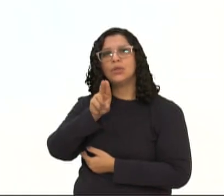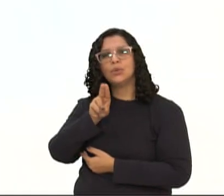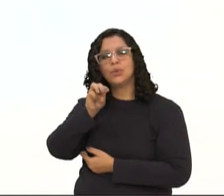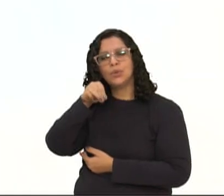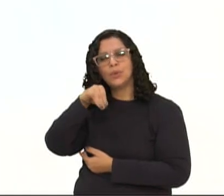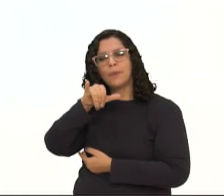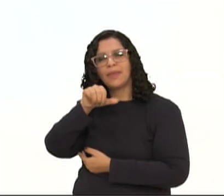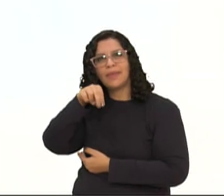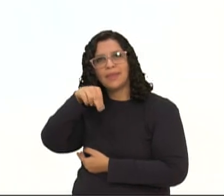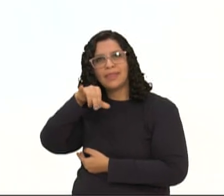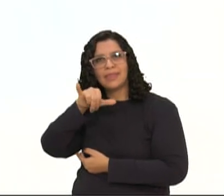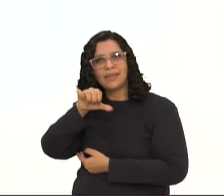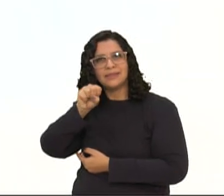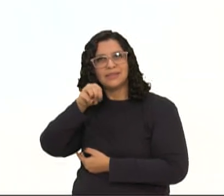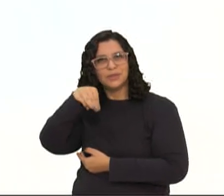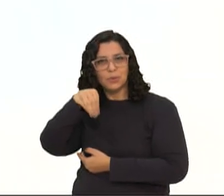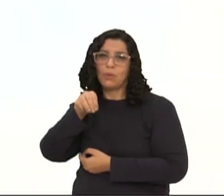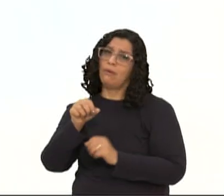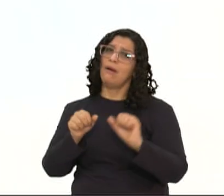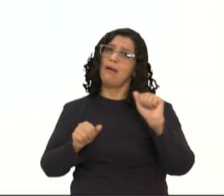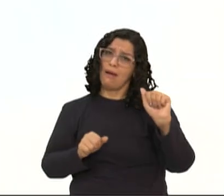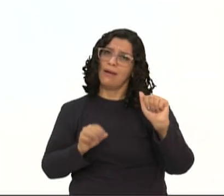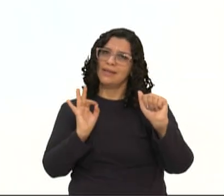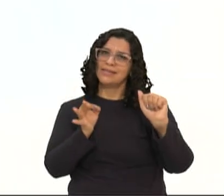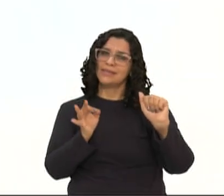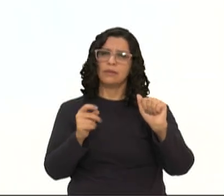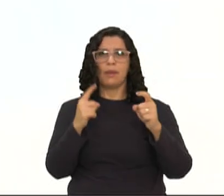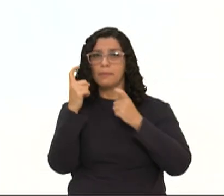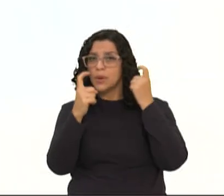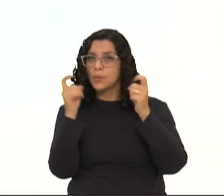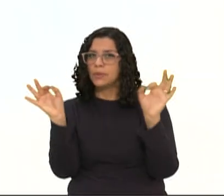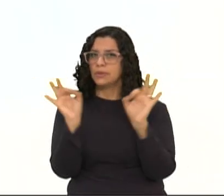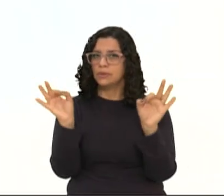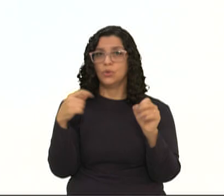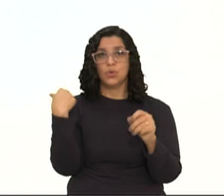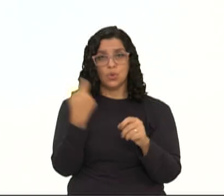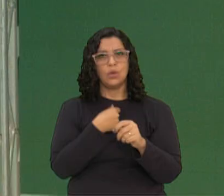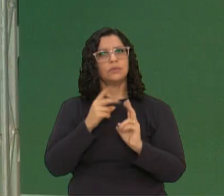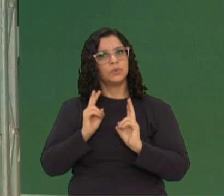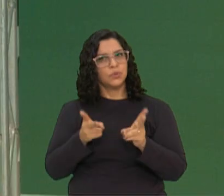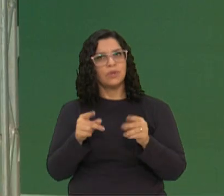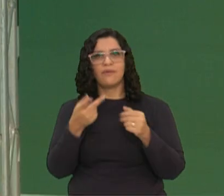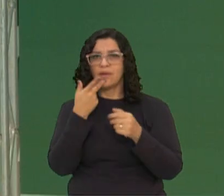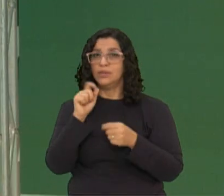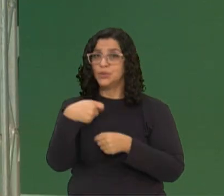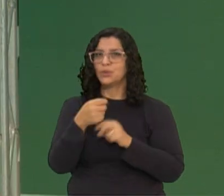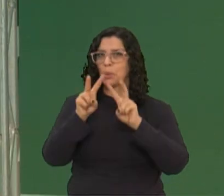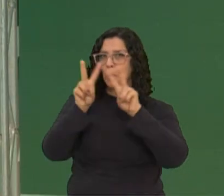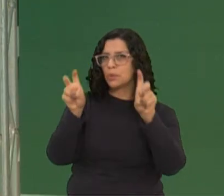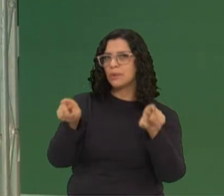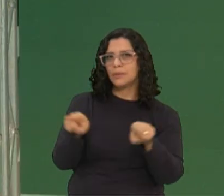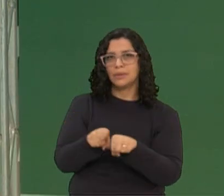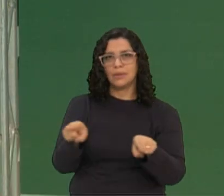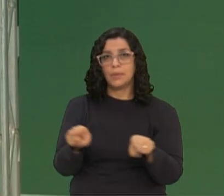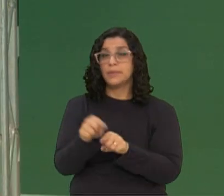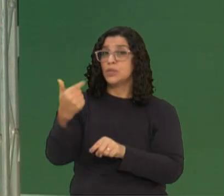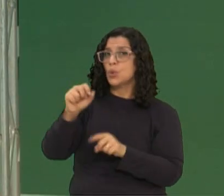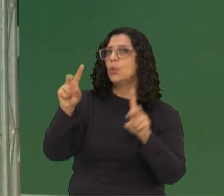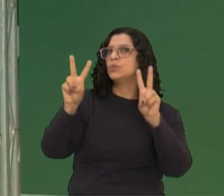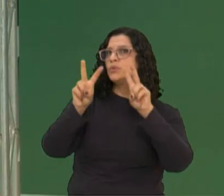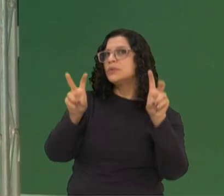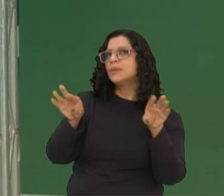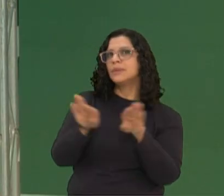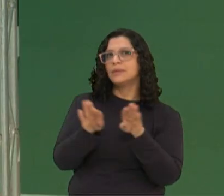Obviamente, a resposta seria A, iluminismo. Mas não se preocupem, a gente ainda vai falar de iluminismo para frente, mas outros assuntos